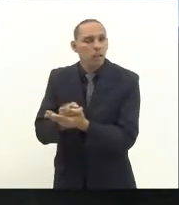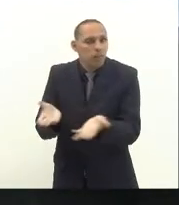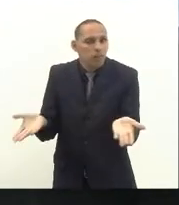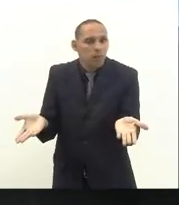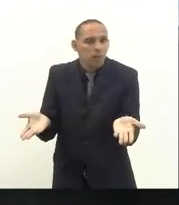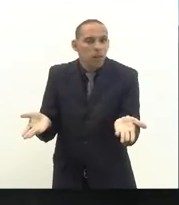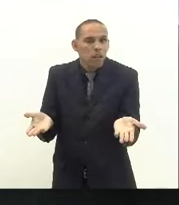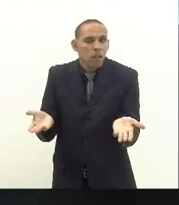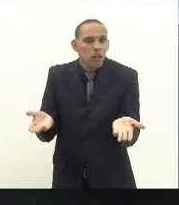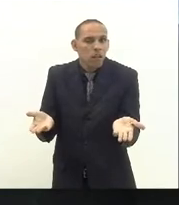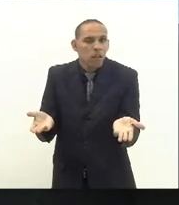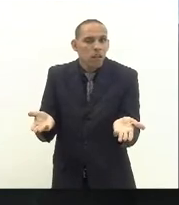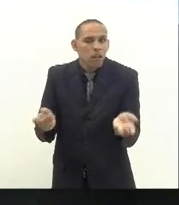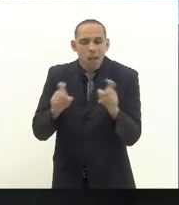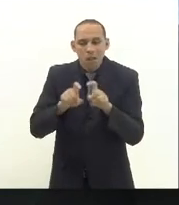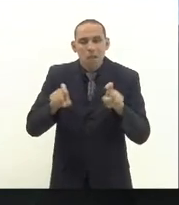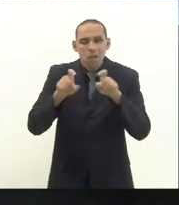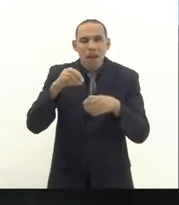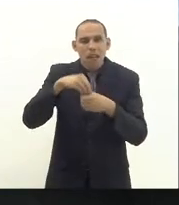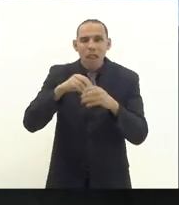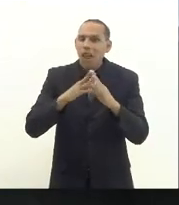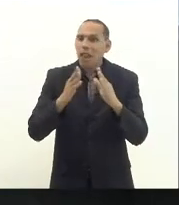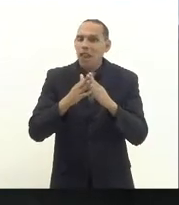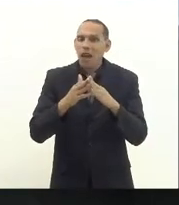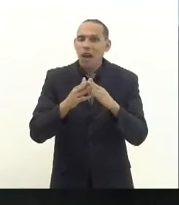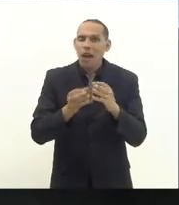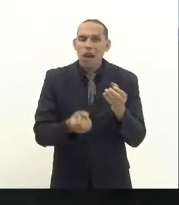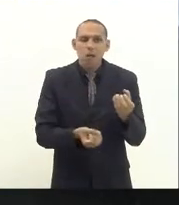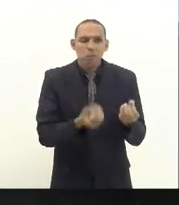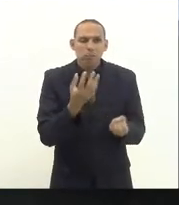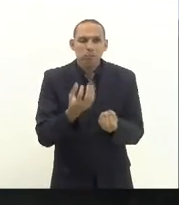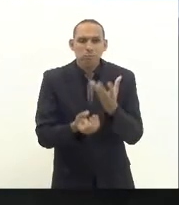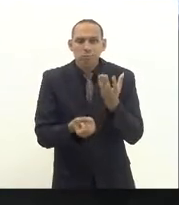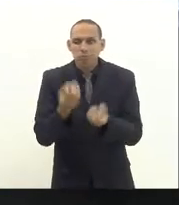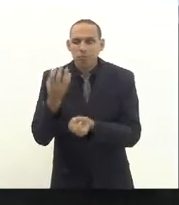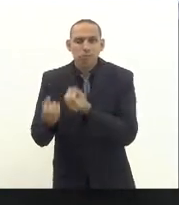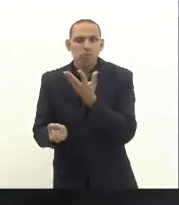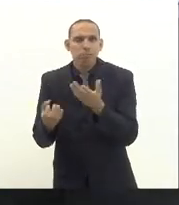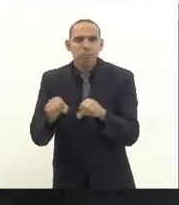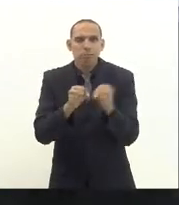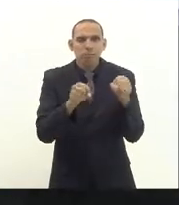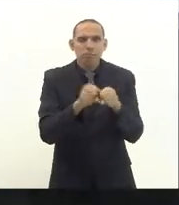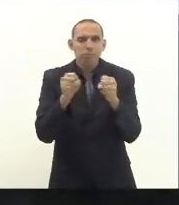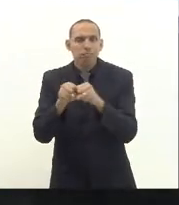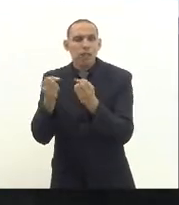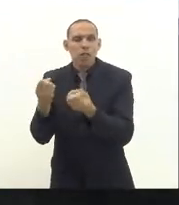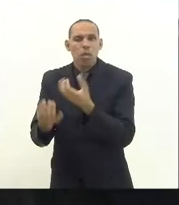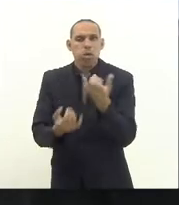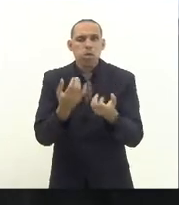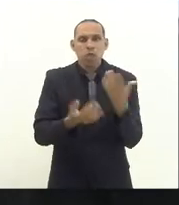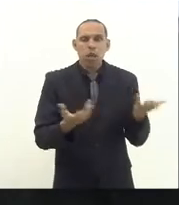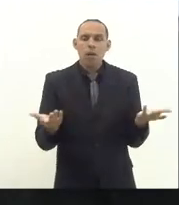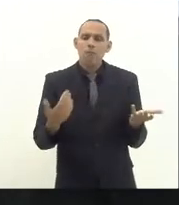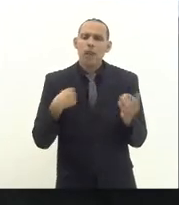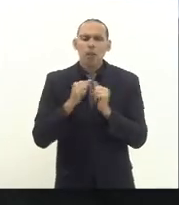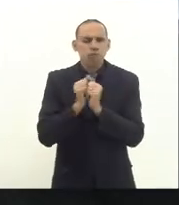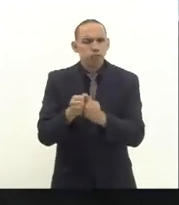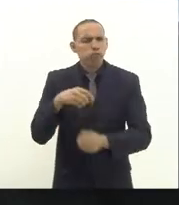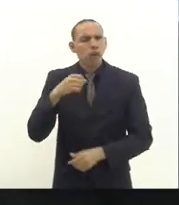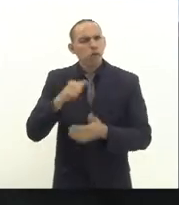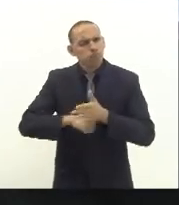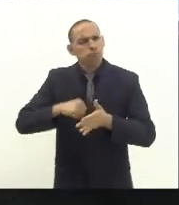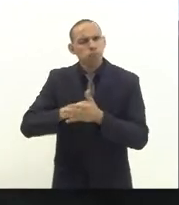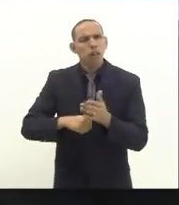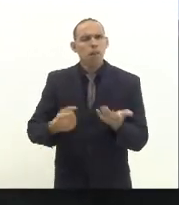e Os eletrodomésticos queimando eu quero dizer que estou junto nessa luta com o senhor e com todos os deputados Estão pronto para brigar